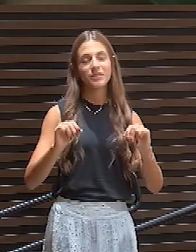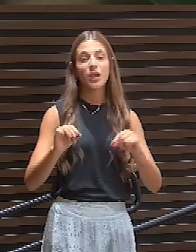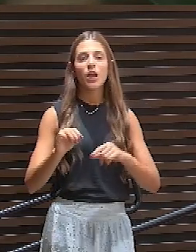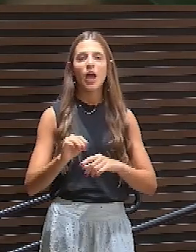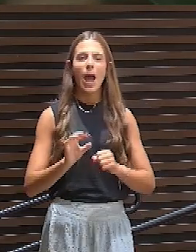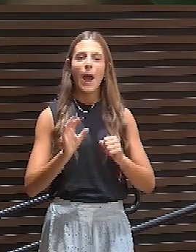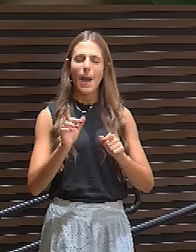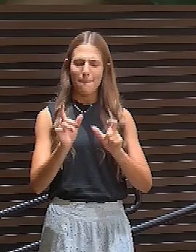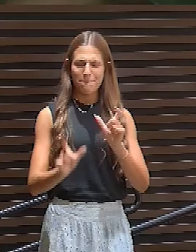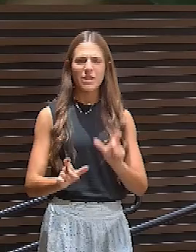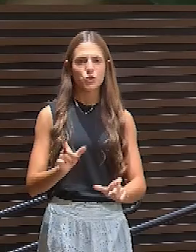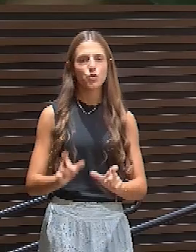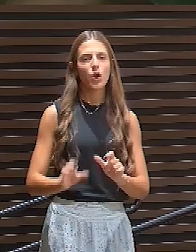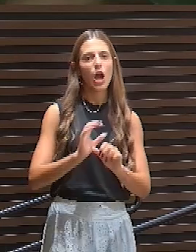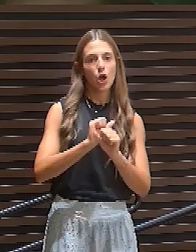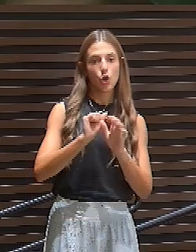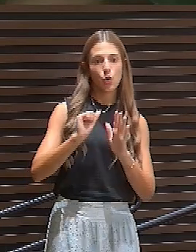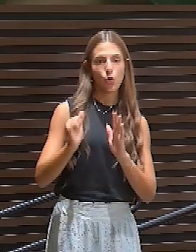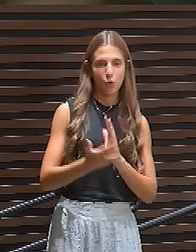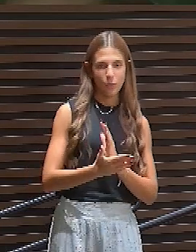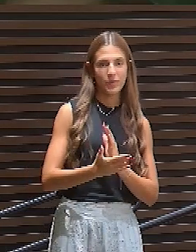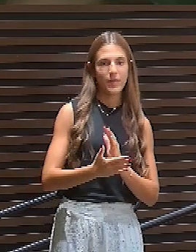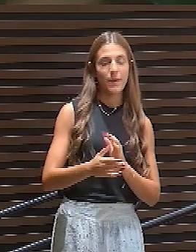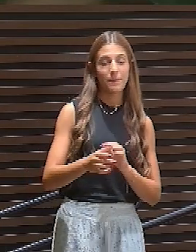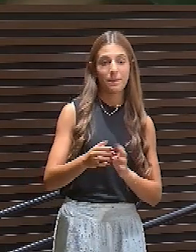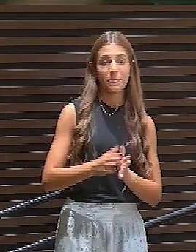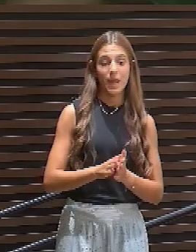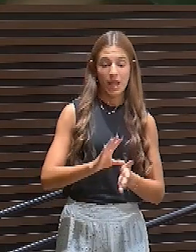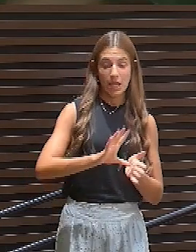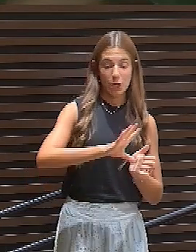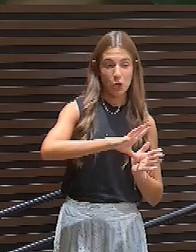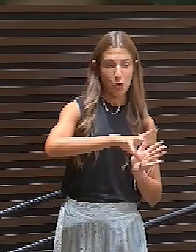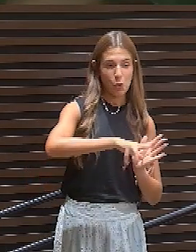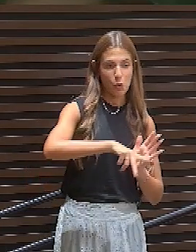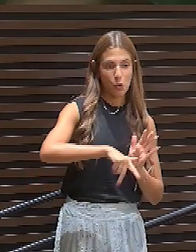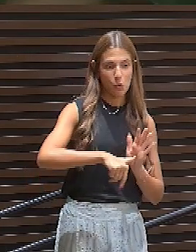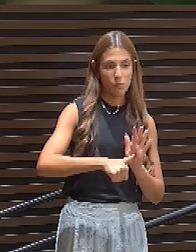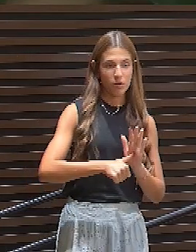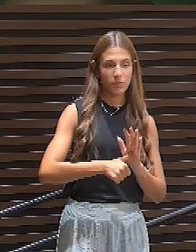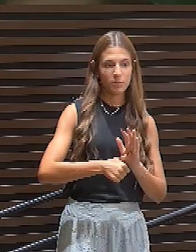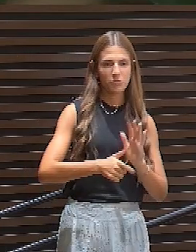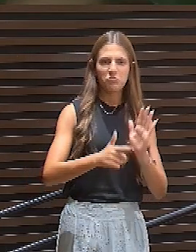Corrupto é quem rouba uma folha de papel que